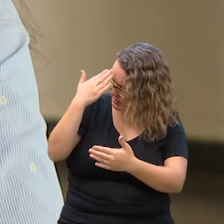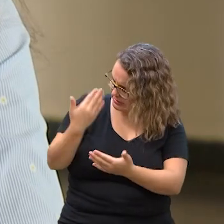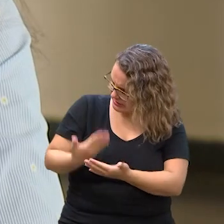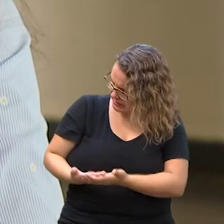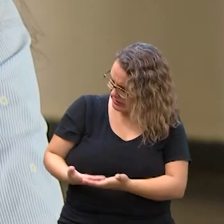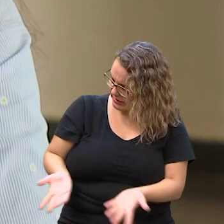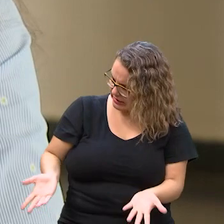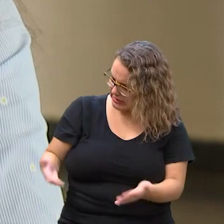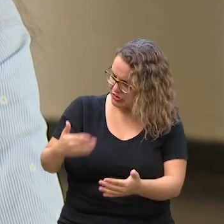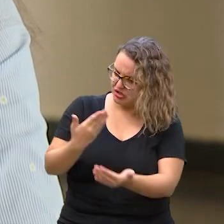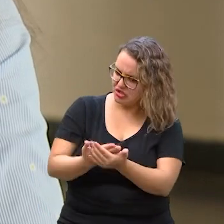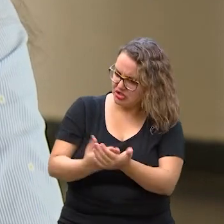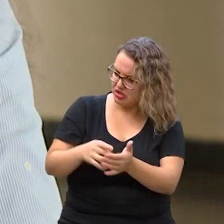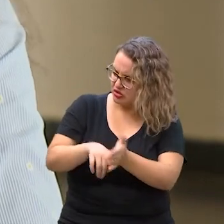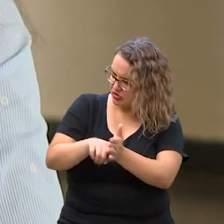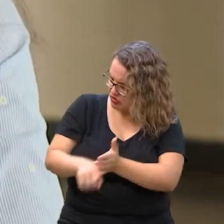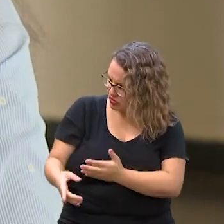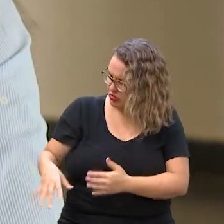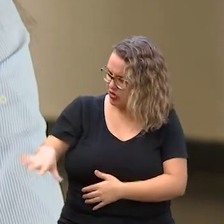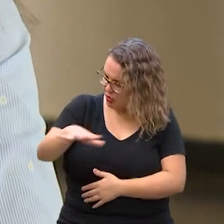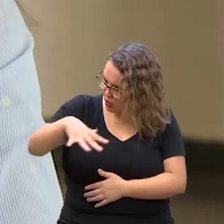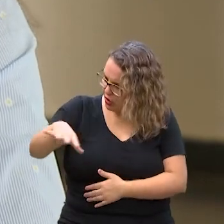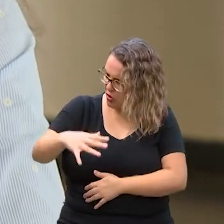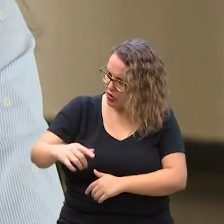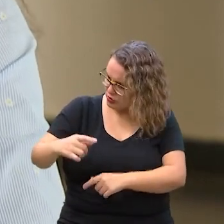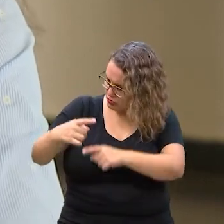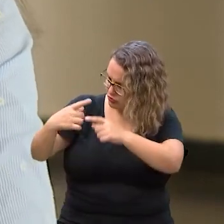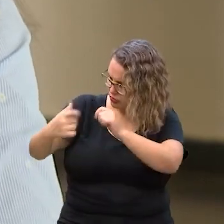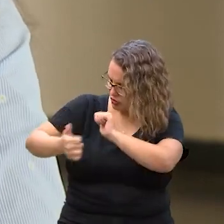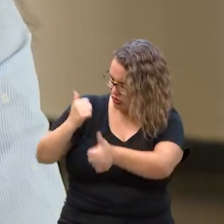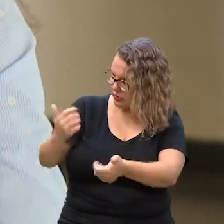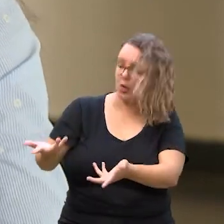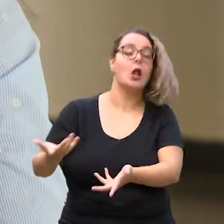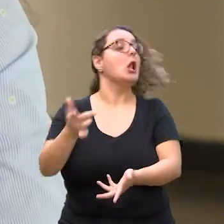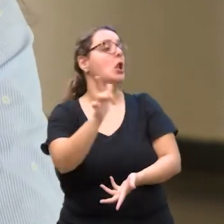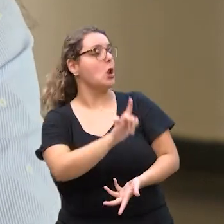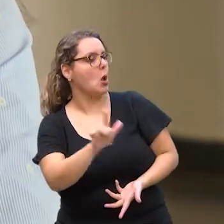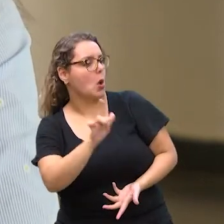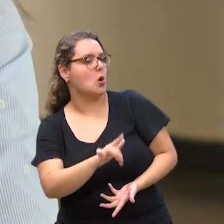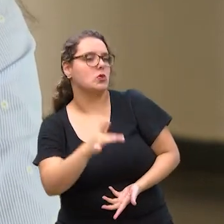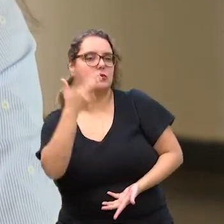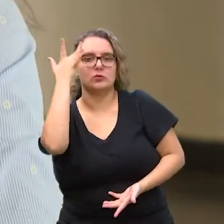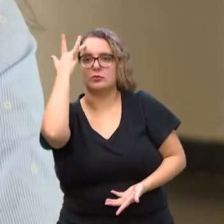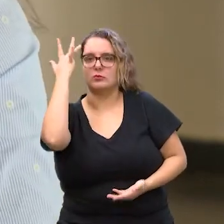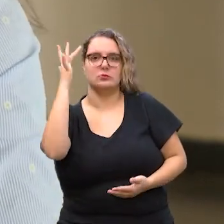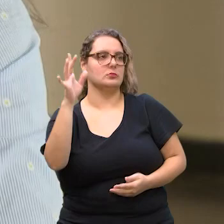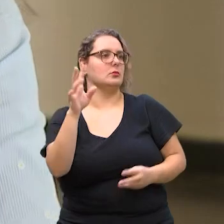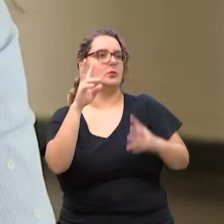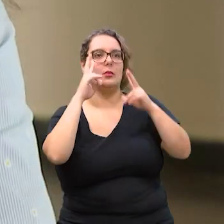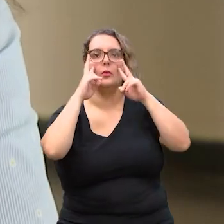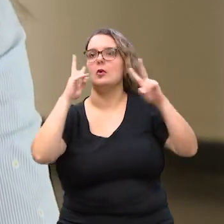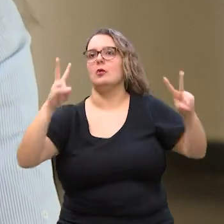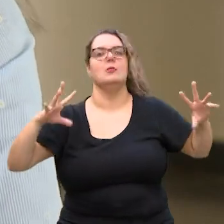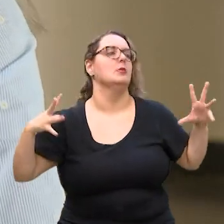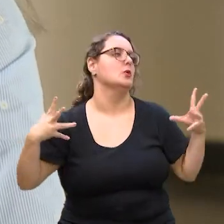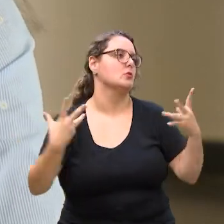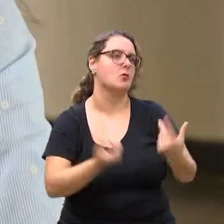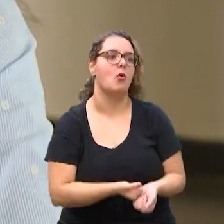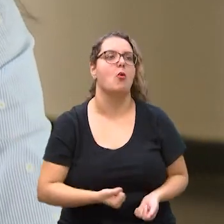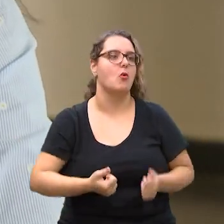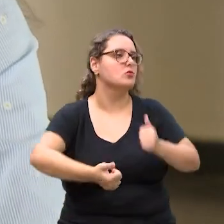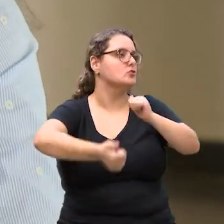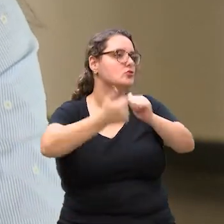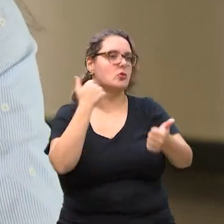para saber trabalhar com atleta? Sim, a gente precisa saber. Lógico que não consigo saber 100% e ter o olho clínico para todos,